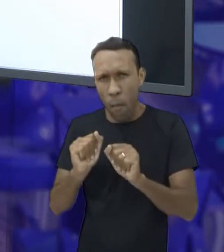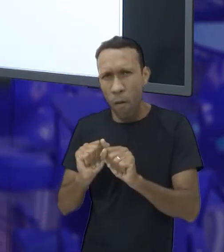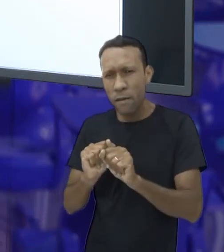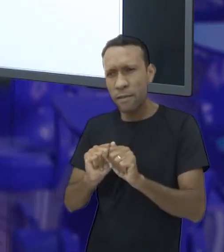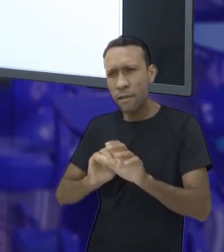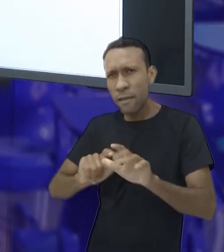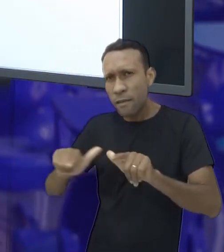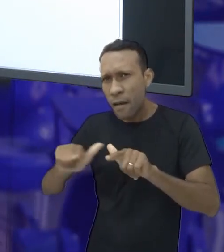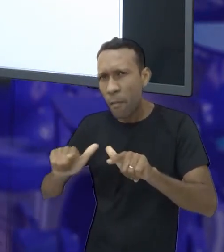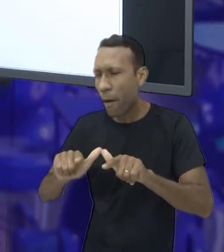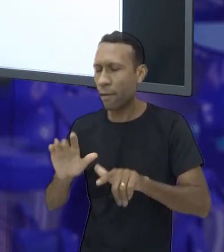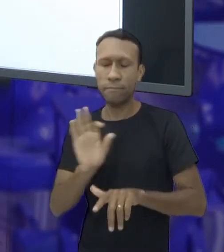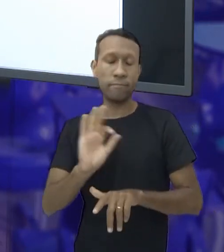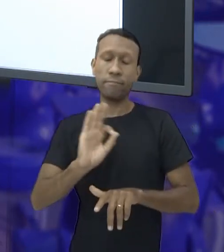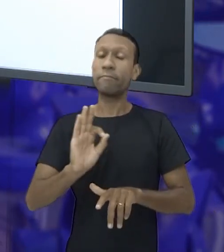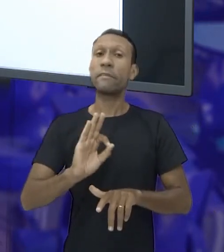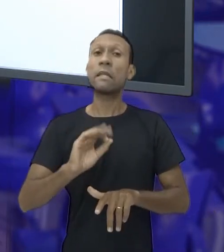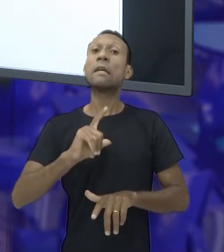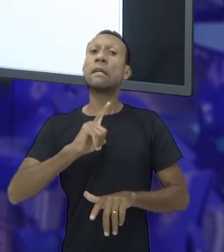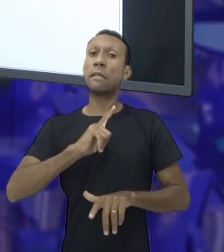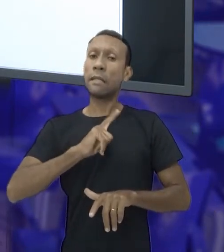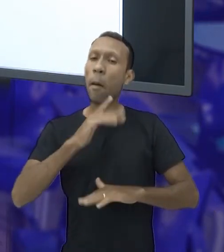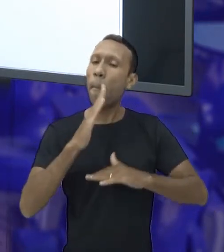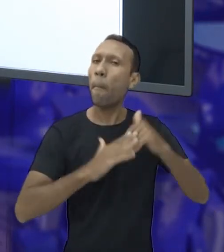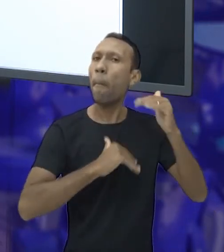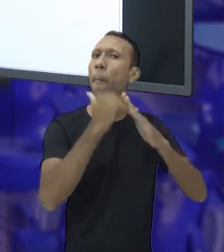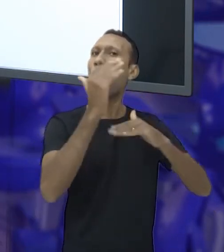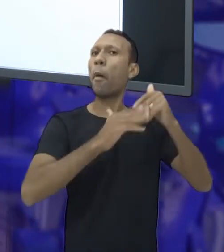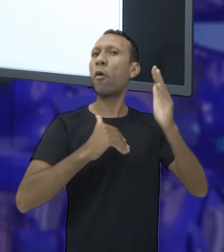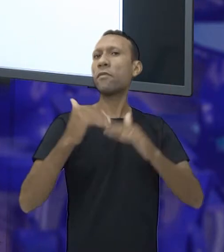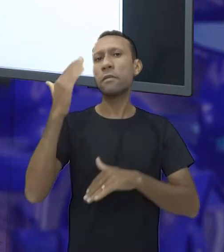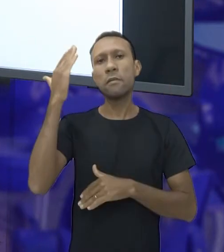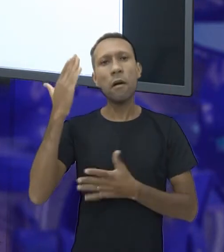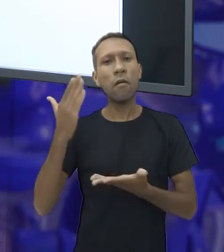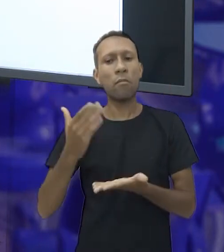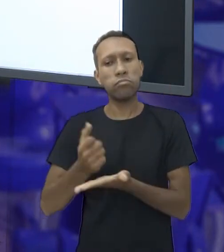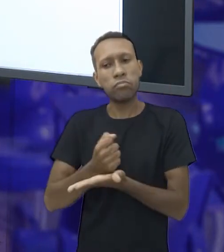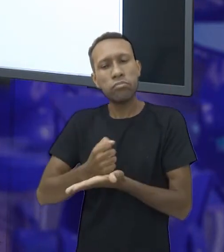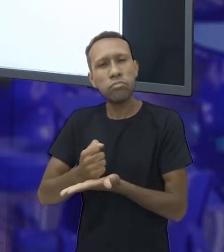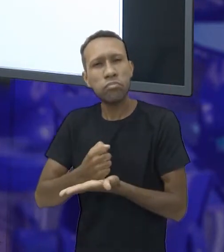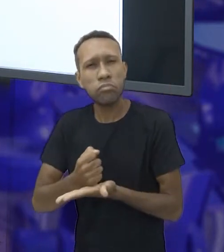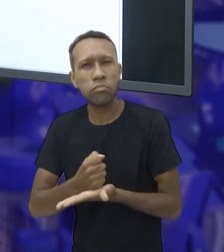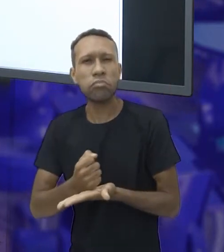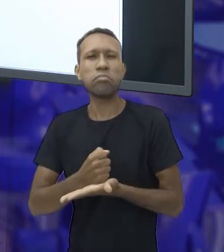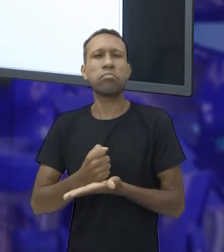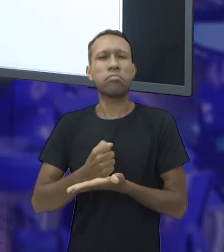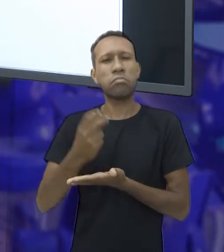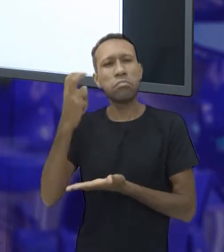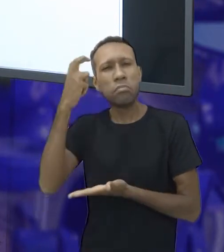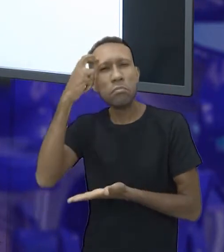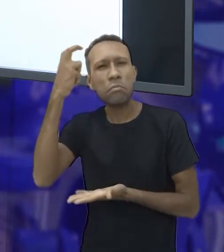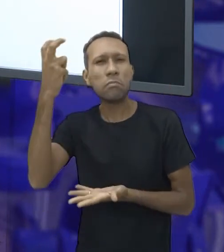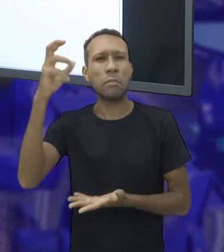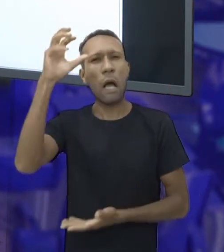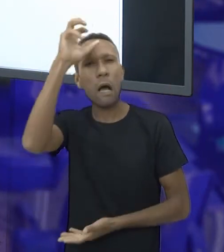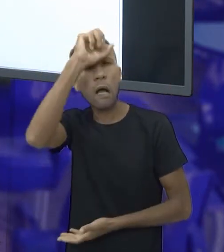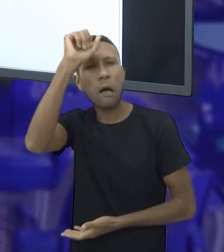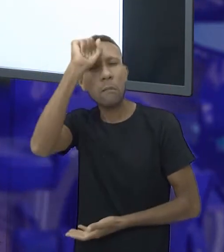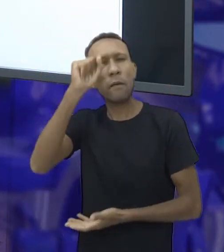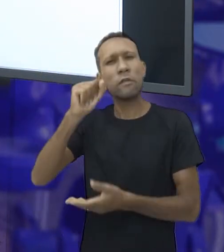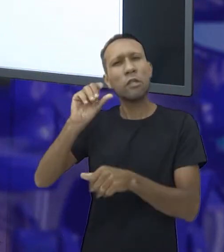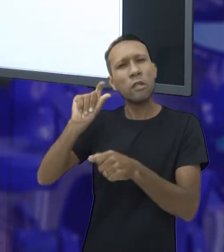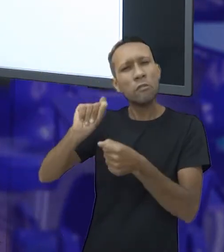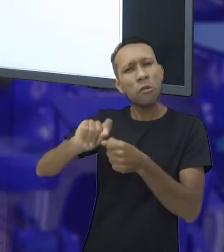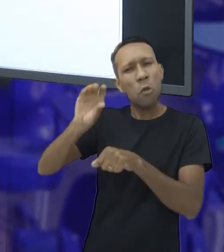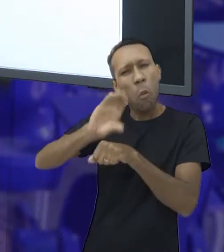mais qualificado. Então, é uma tendência dessa nova revolução industrial, é o trabalhador ter uma maior